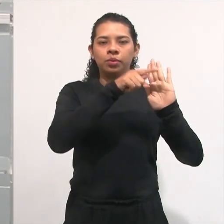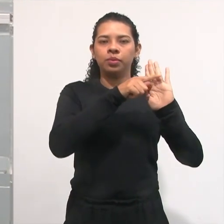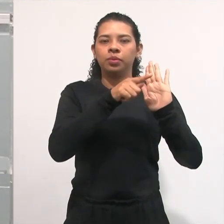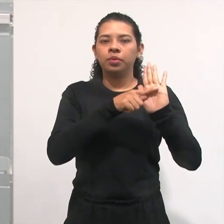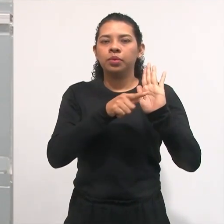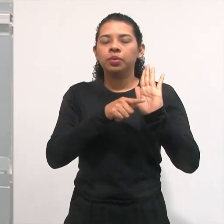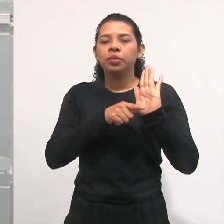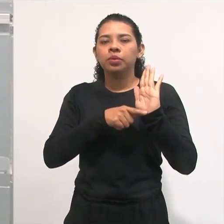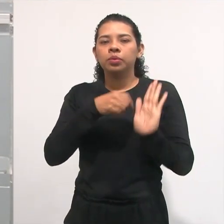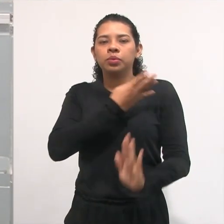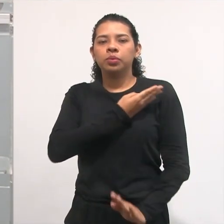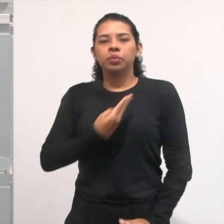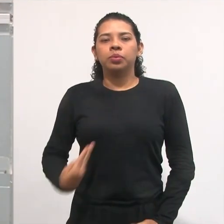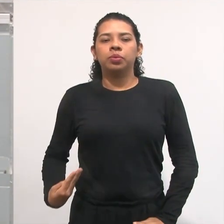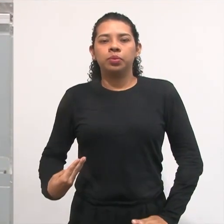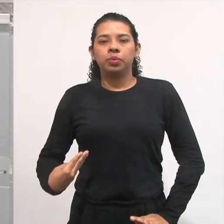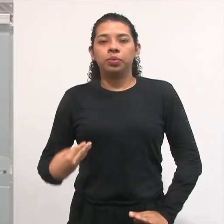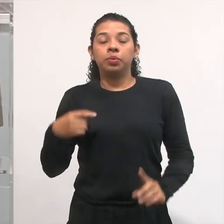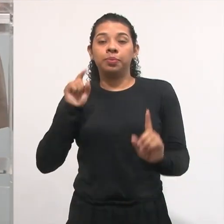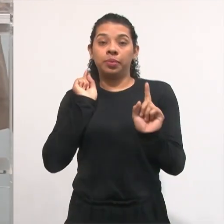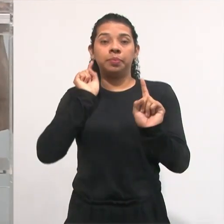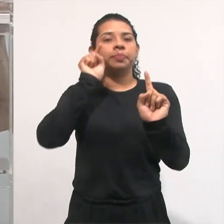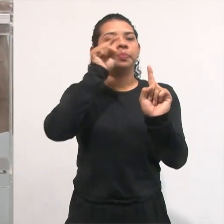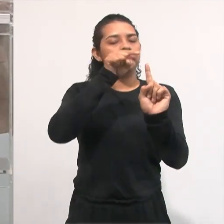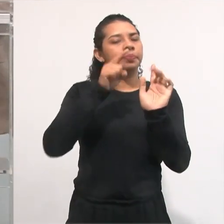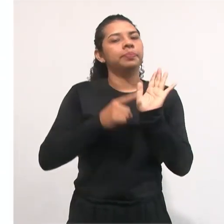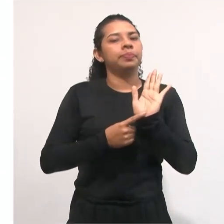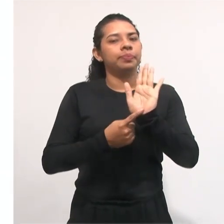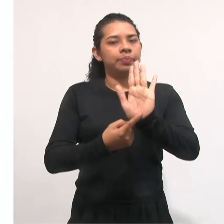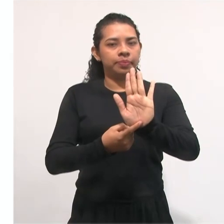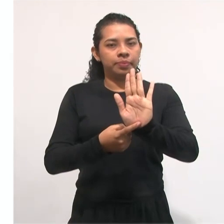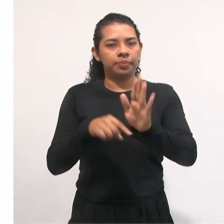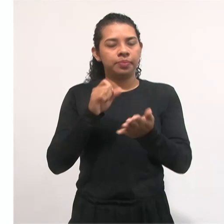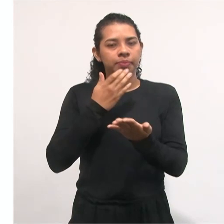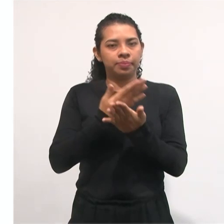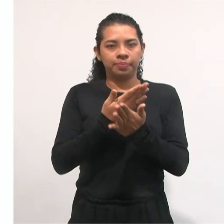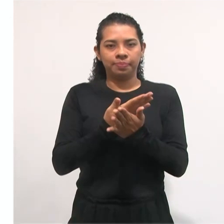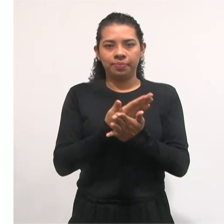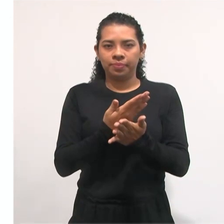E eu já vou apresentar para vocês os objetivos desta aula. Vejam só.